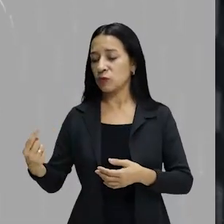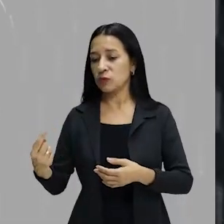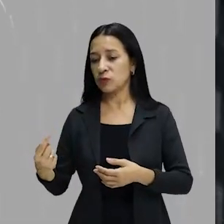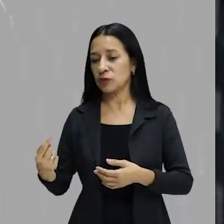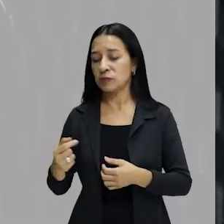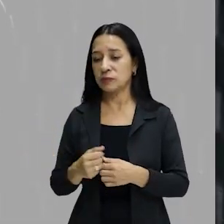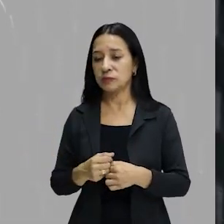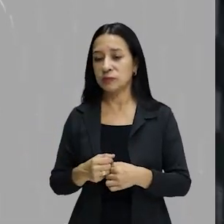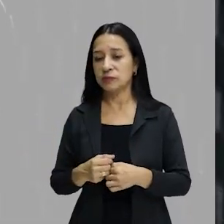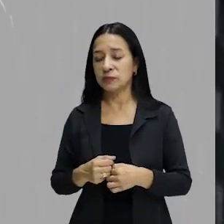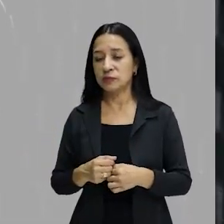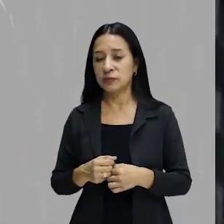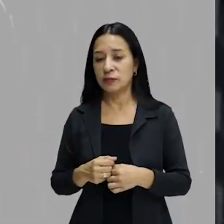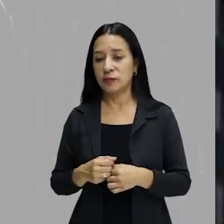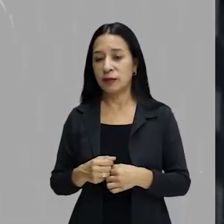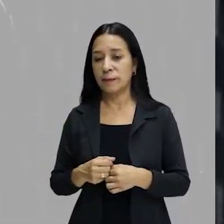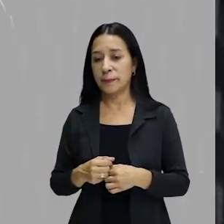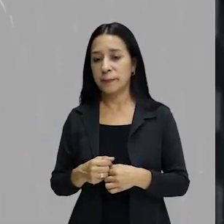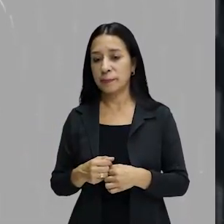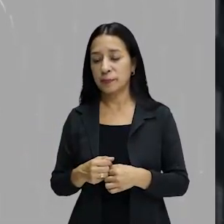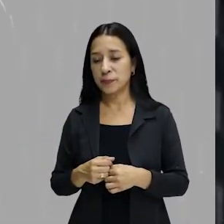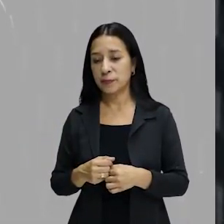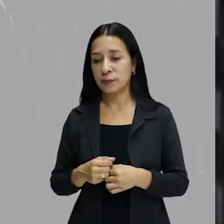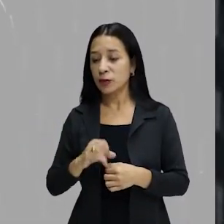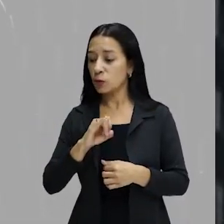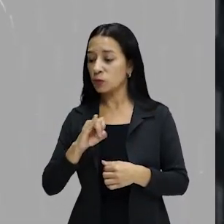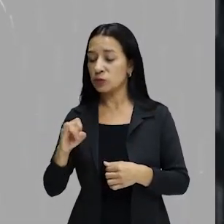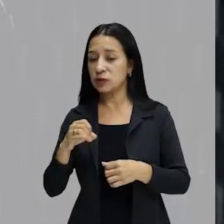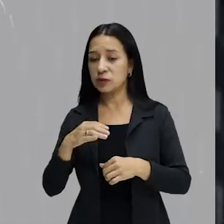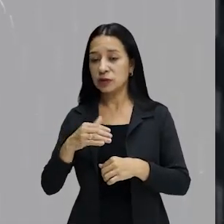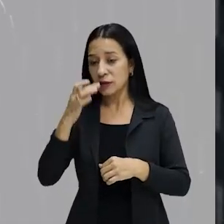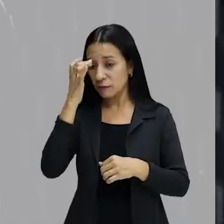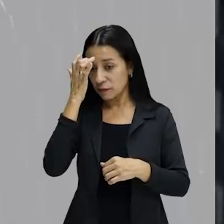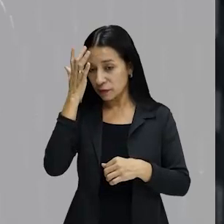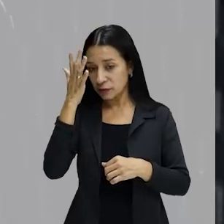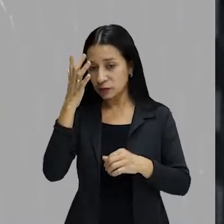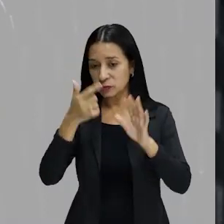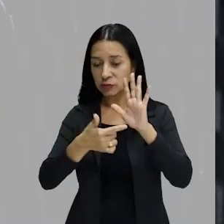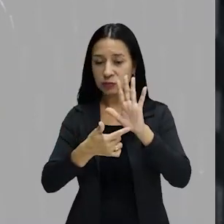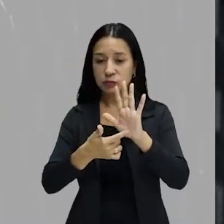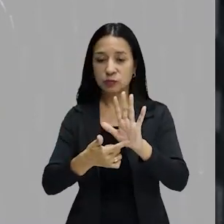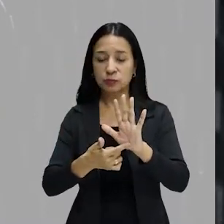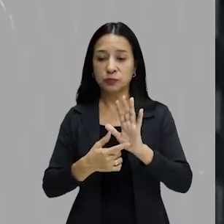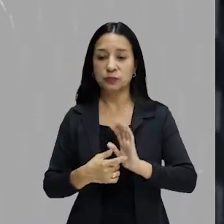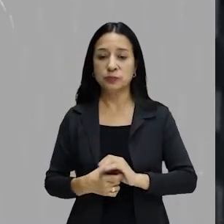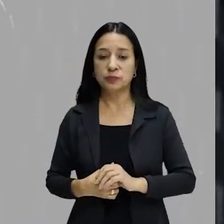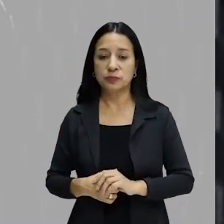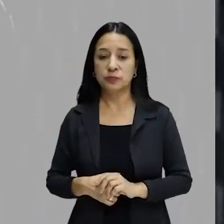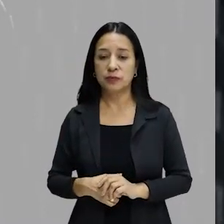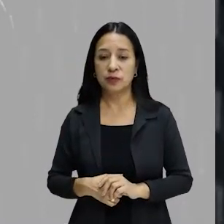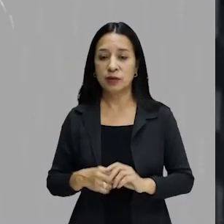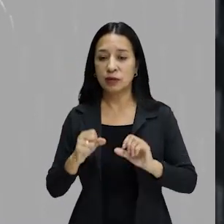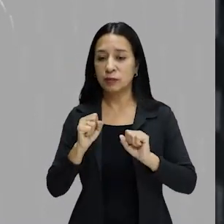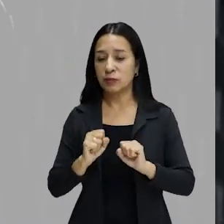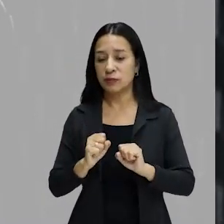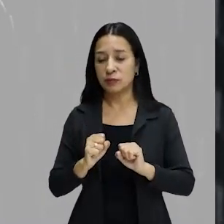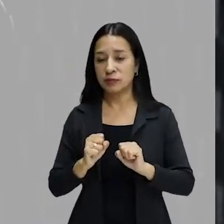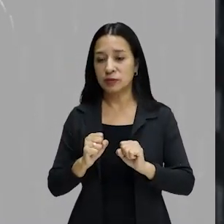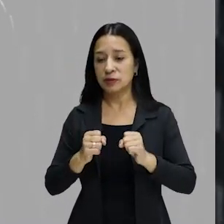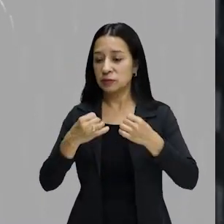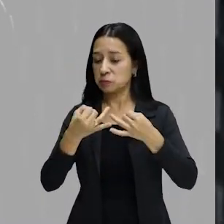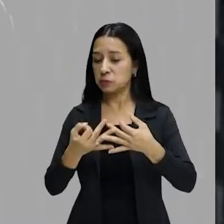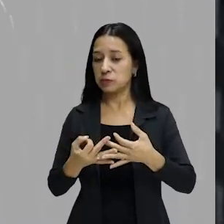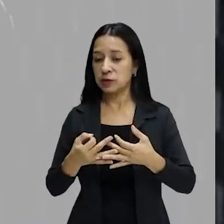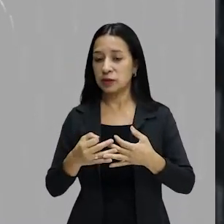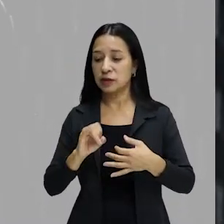tenho o se. Então, o se é o mais fácil de identificar, mas aqui não tem o se. Eu poderia até dizer assim, ó, se não